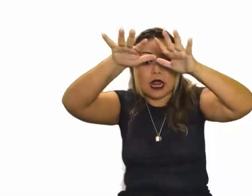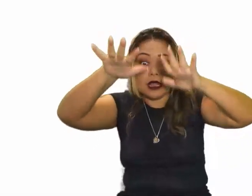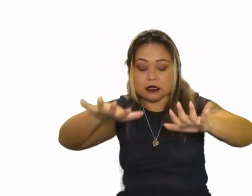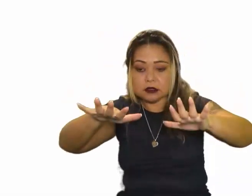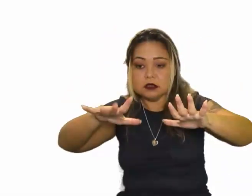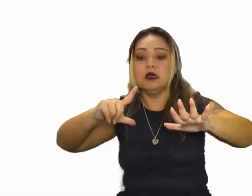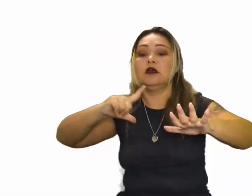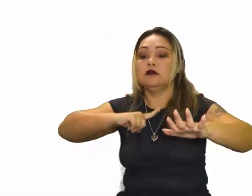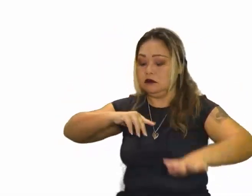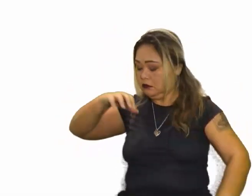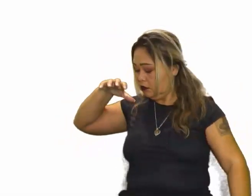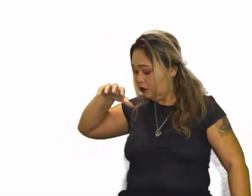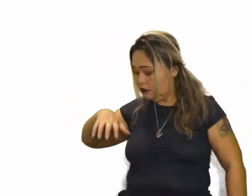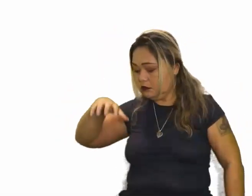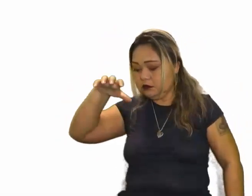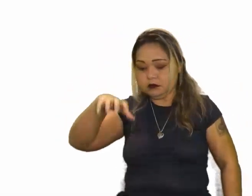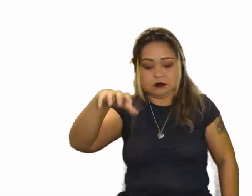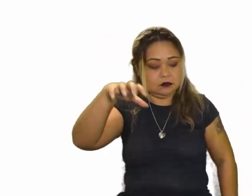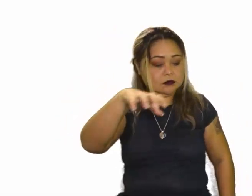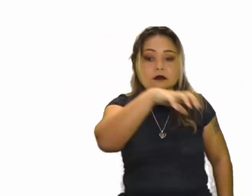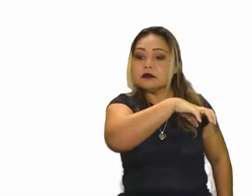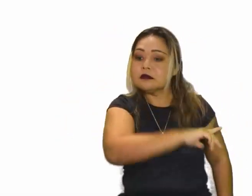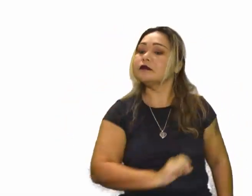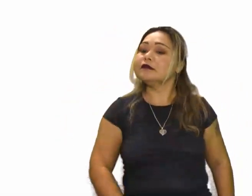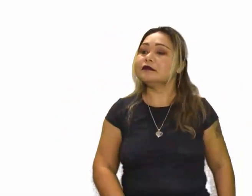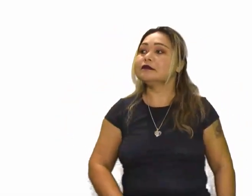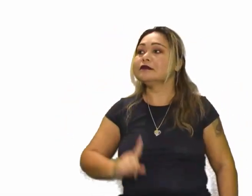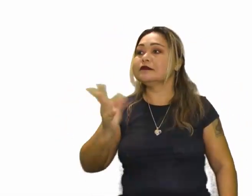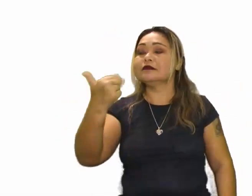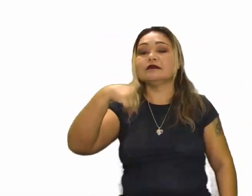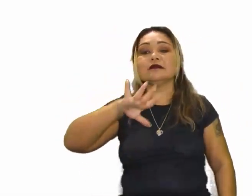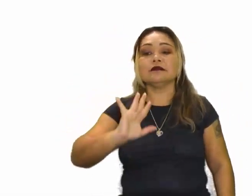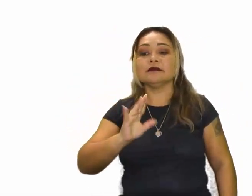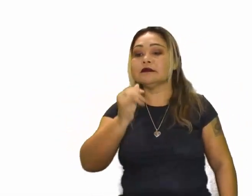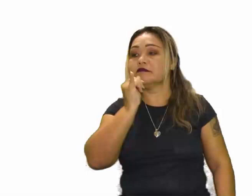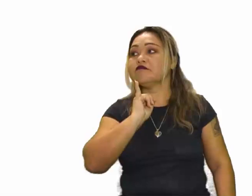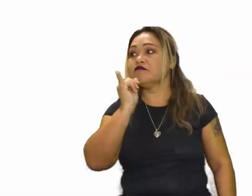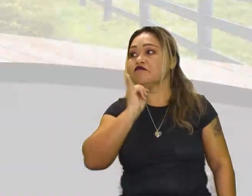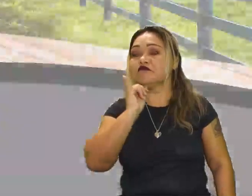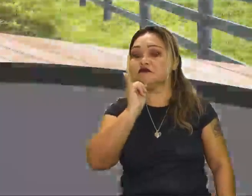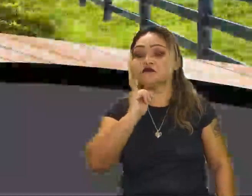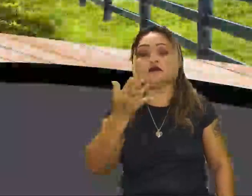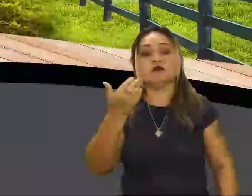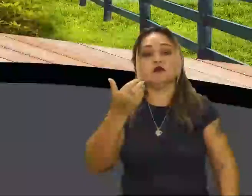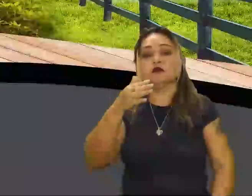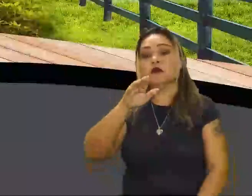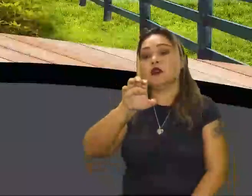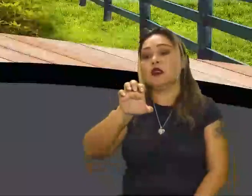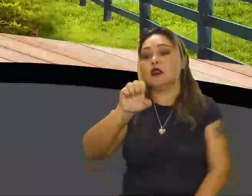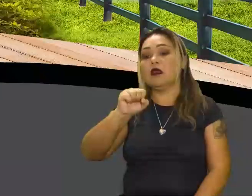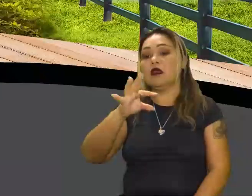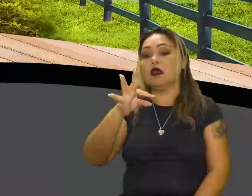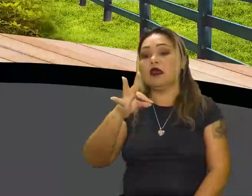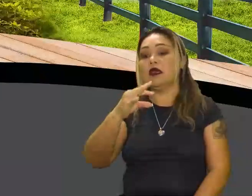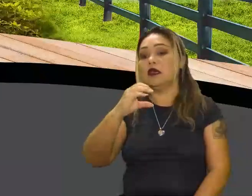ranário é constituído por essas setorizações. Mas, meus queridos, por exemplo, estocagem, aqui pro